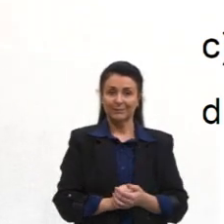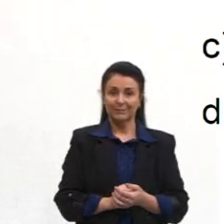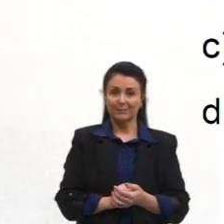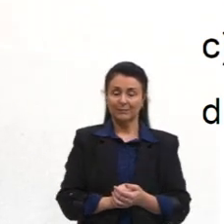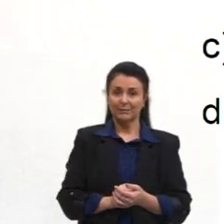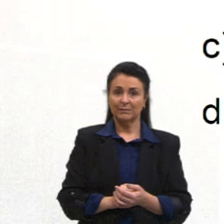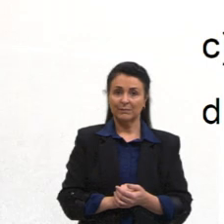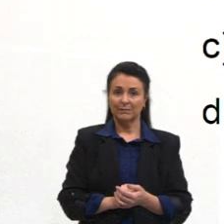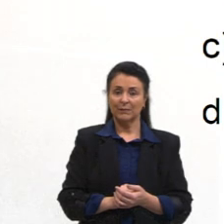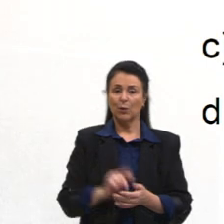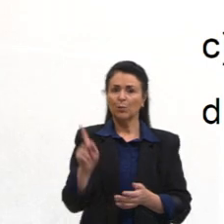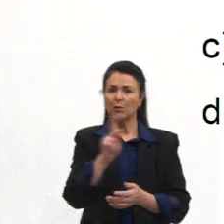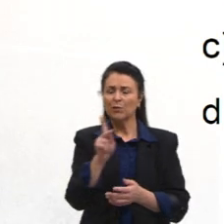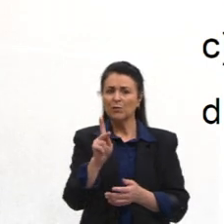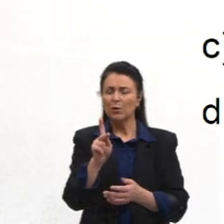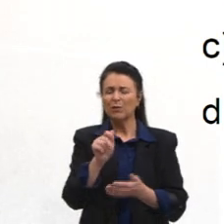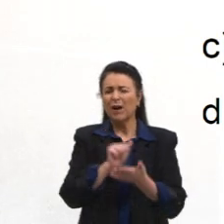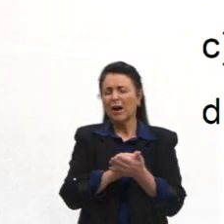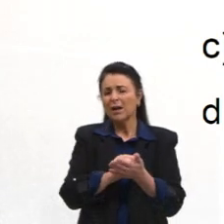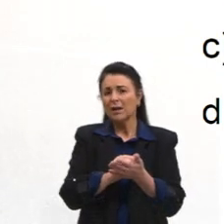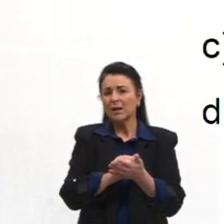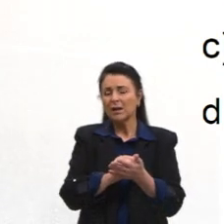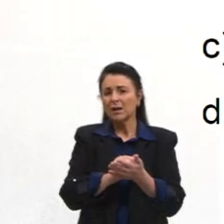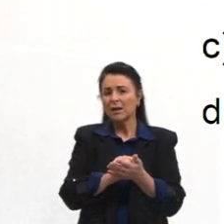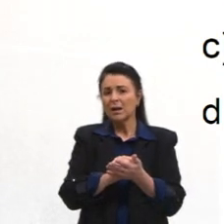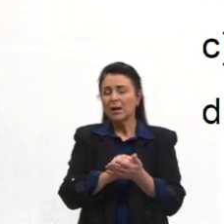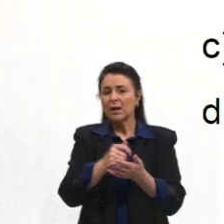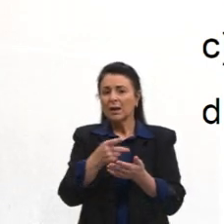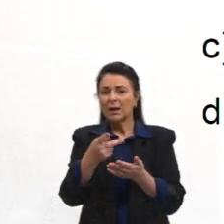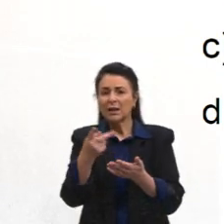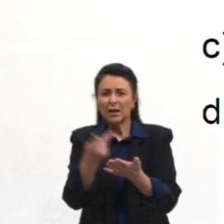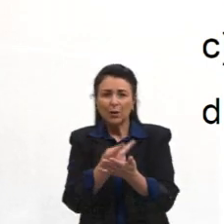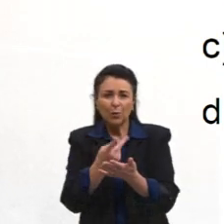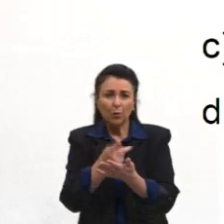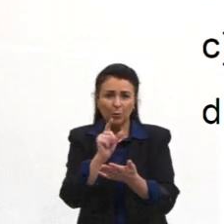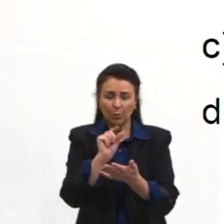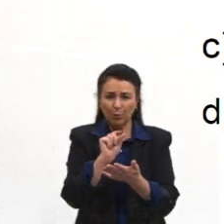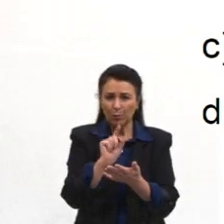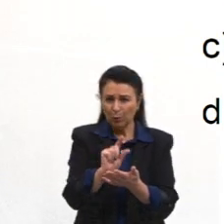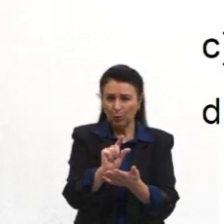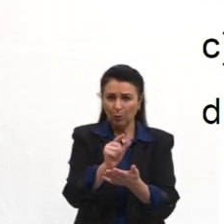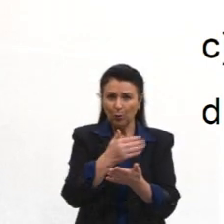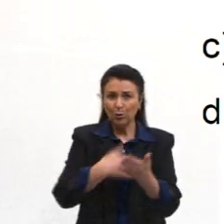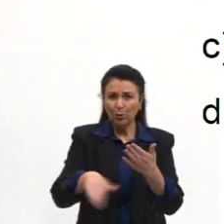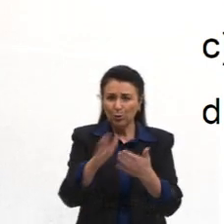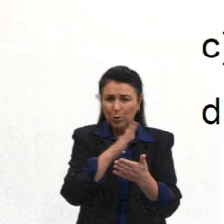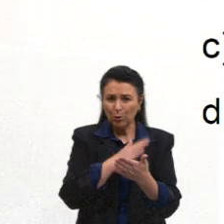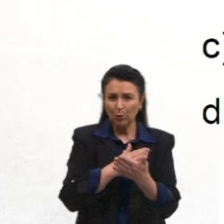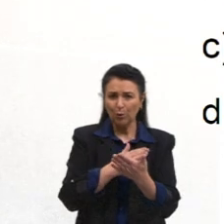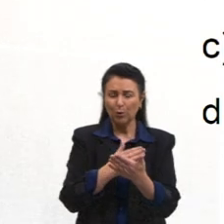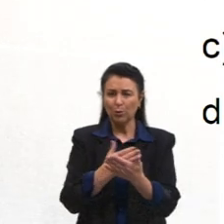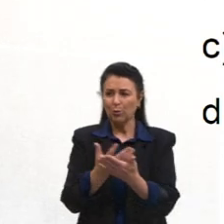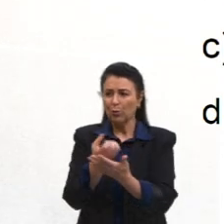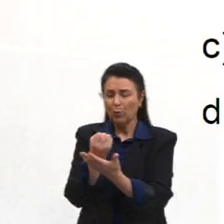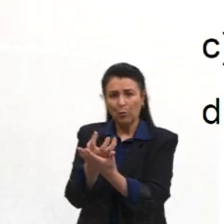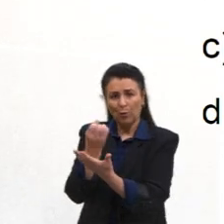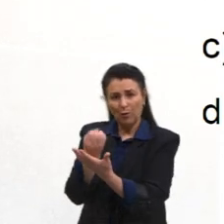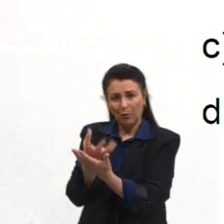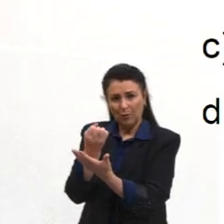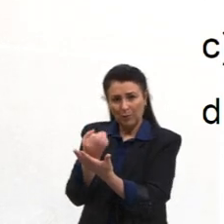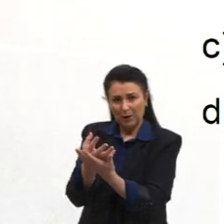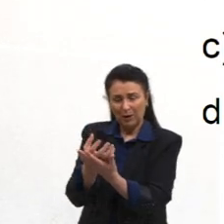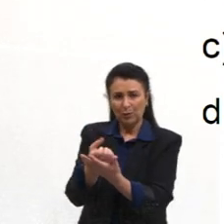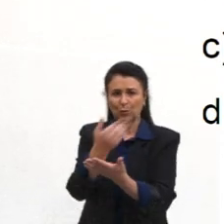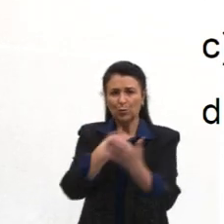desculpa aqui eu vou fazer uma correção na verdade letra do alfabeto Latino é toda alfabeto tá gente então nós temos tanto as consoantes e quantas vogais